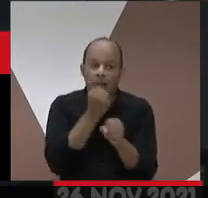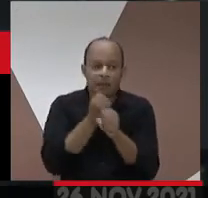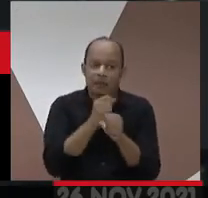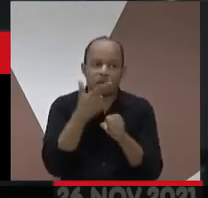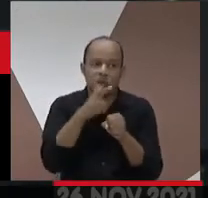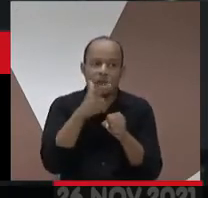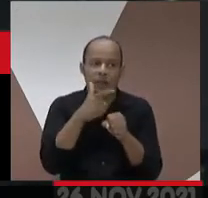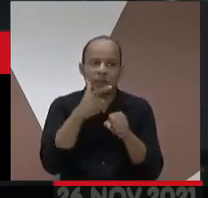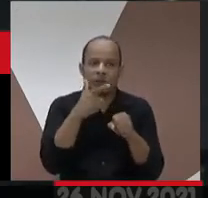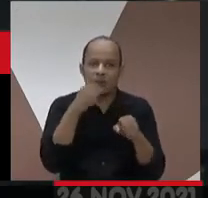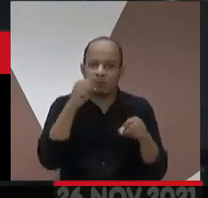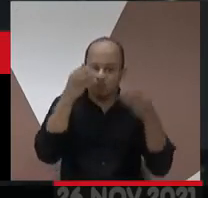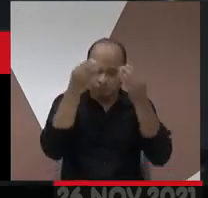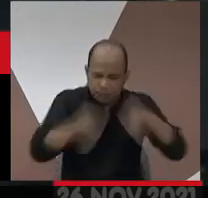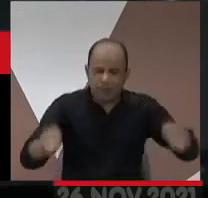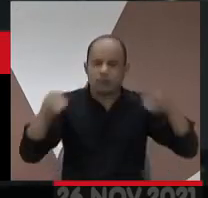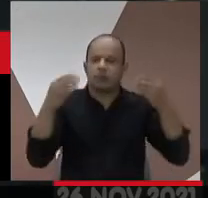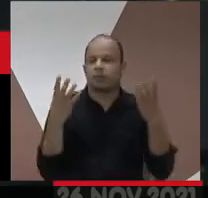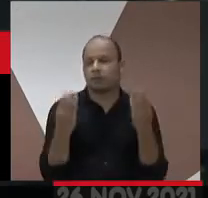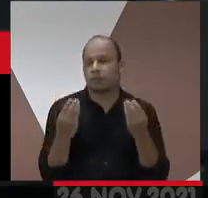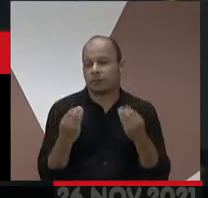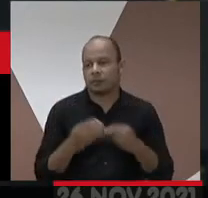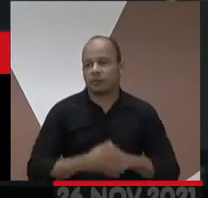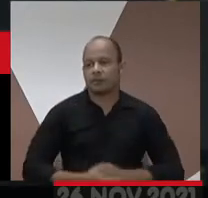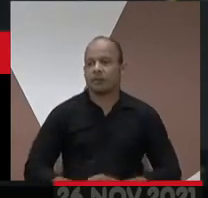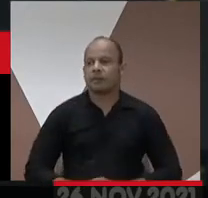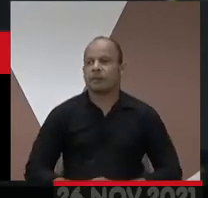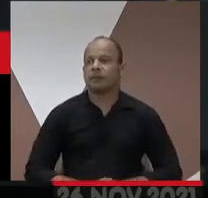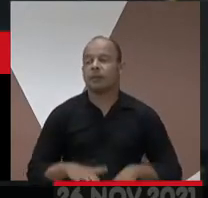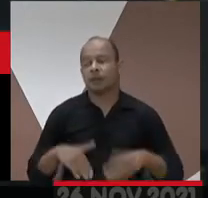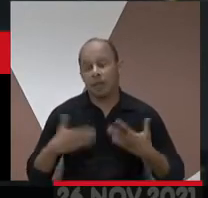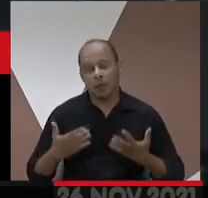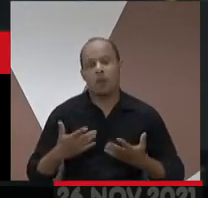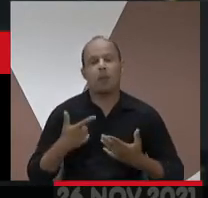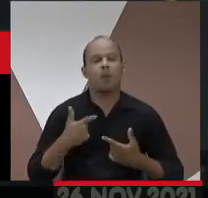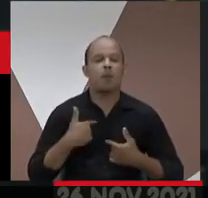nisso. Agora, eu queria mais uma vez agradecer